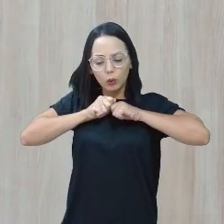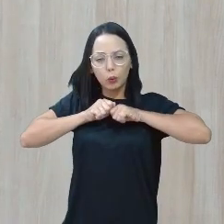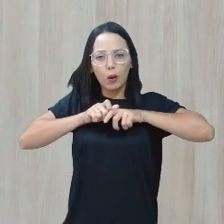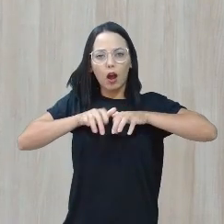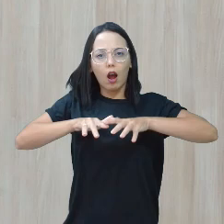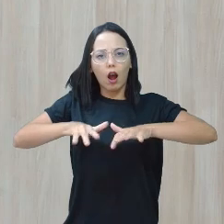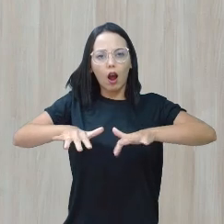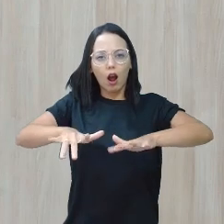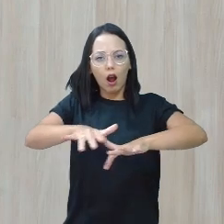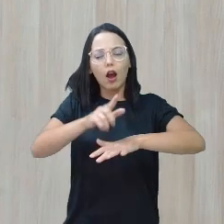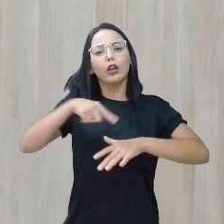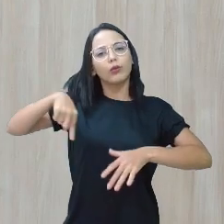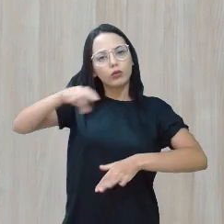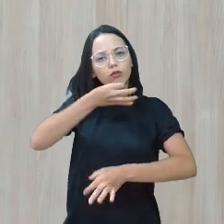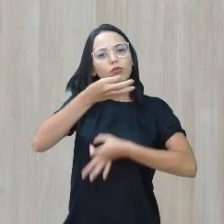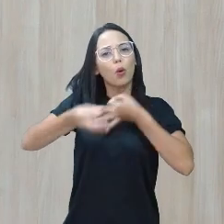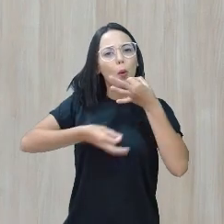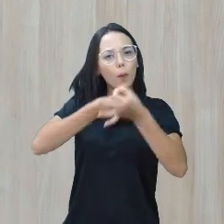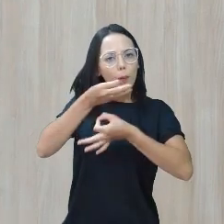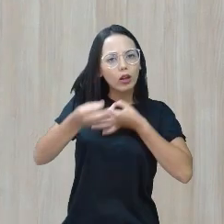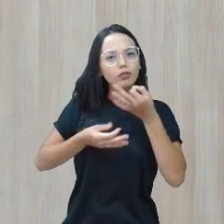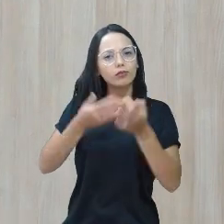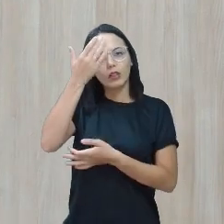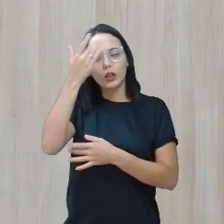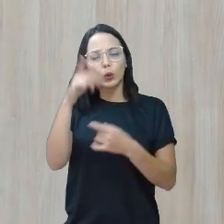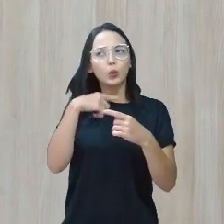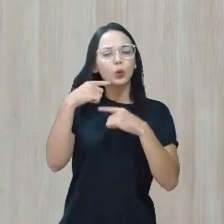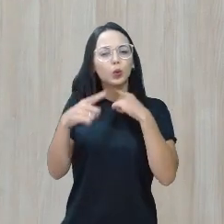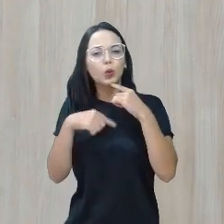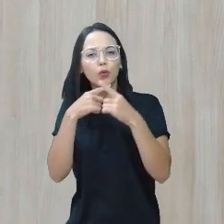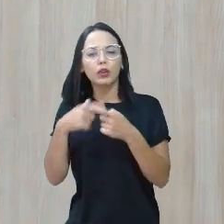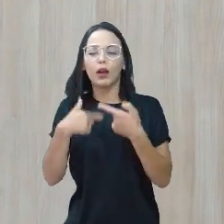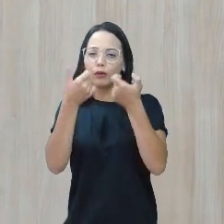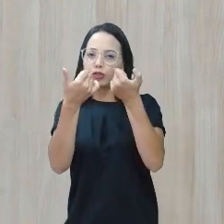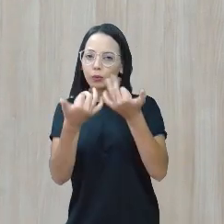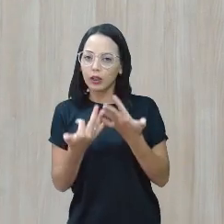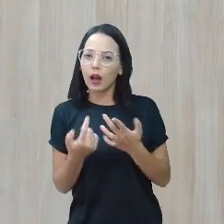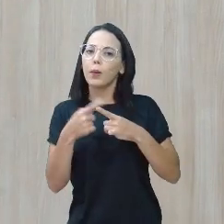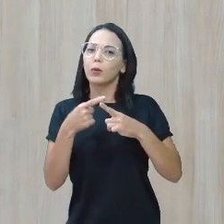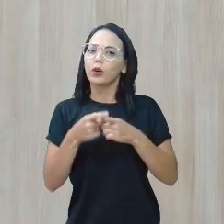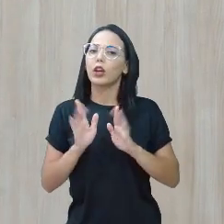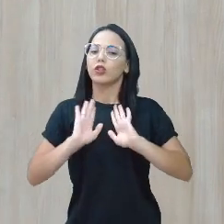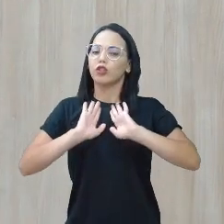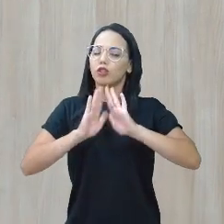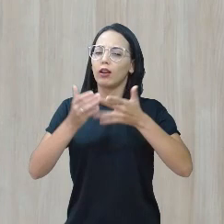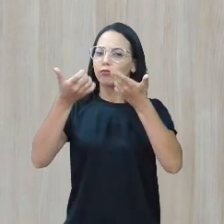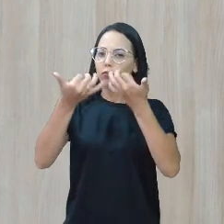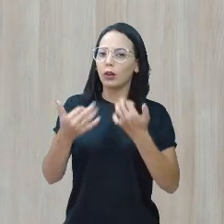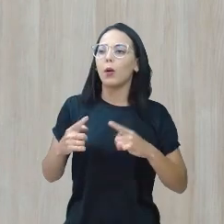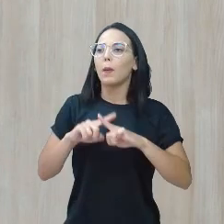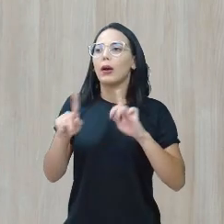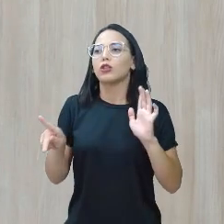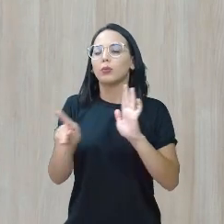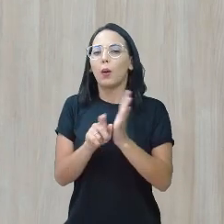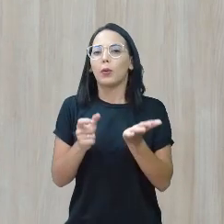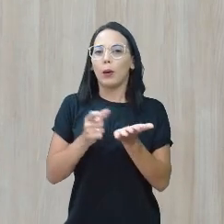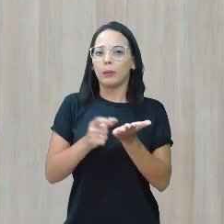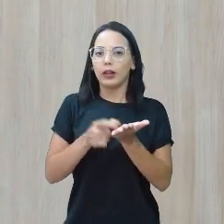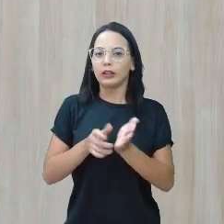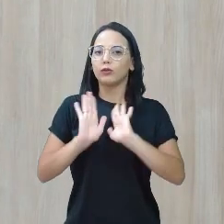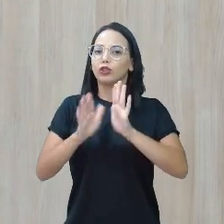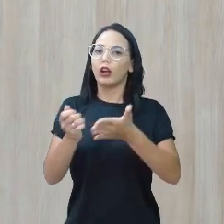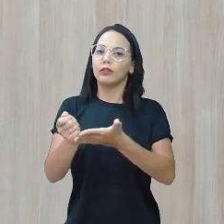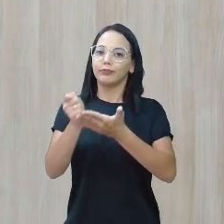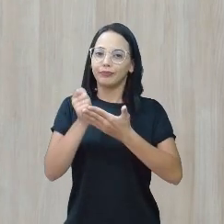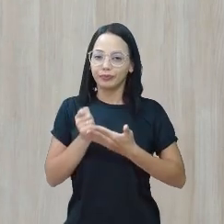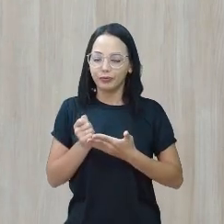A ideia é que você comente lá para a gente trazer as dúvidas. Em outros momentos a gente já trouxe bastante, né? Mas com a ideia do aplicativo já dá uma